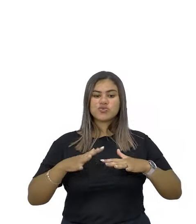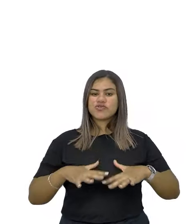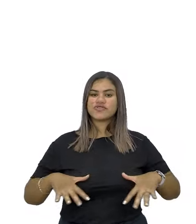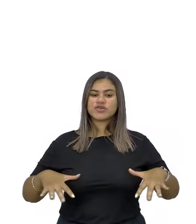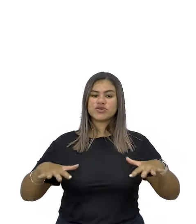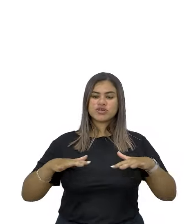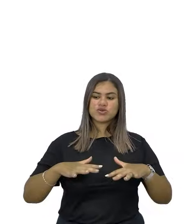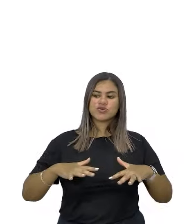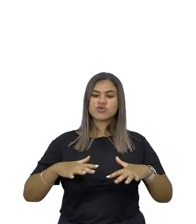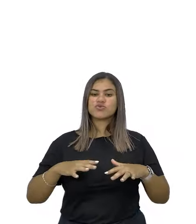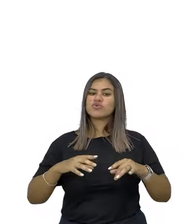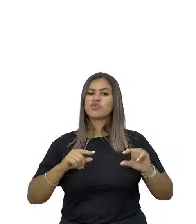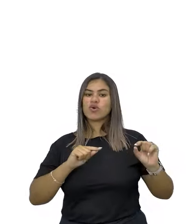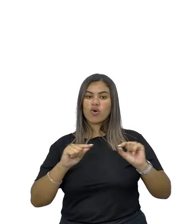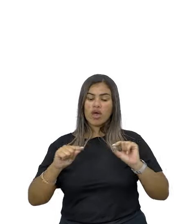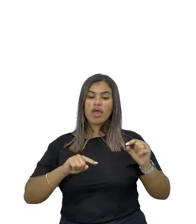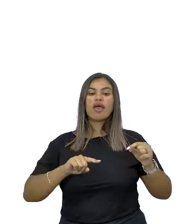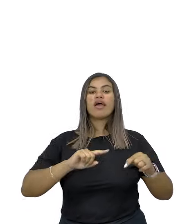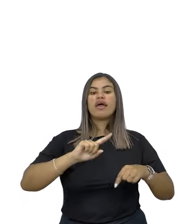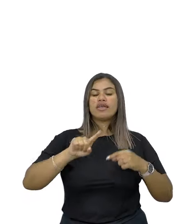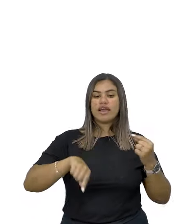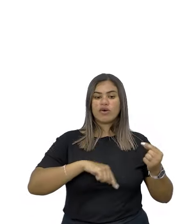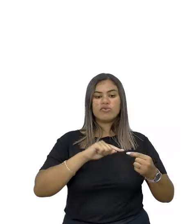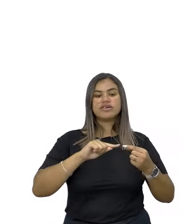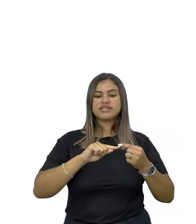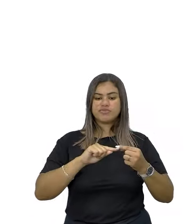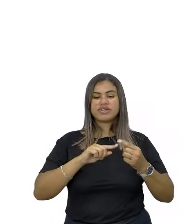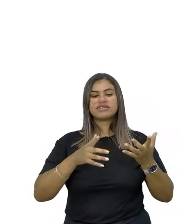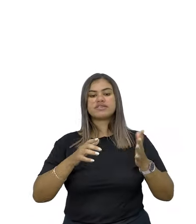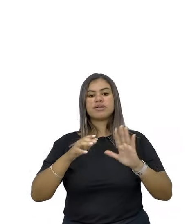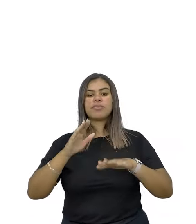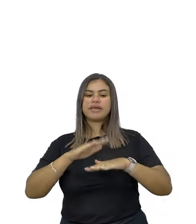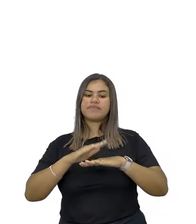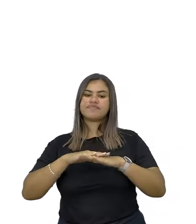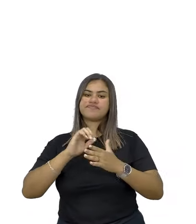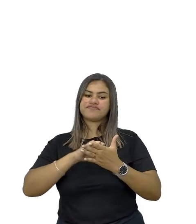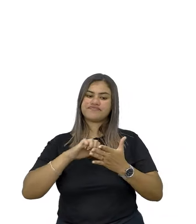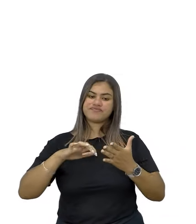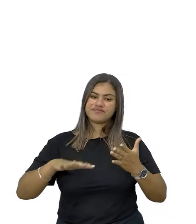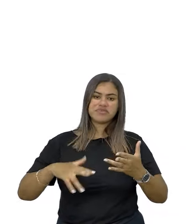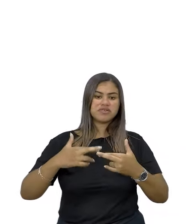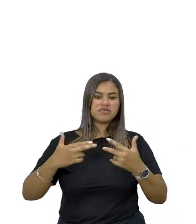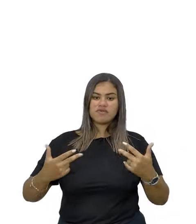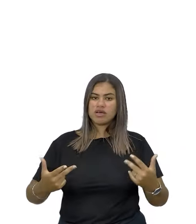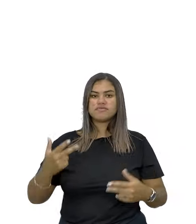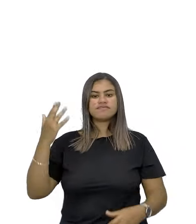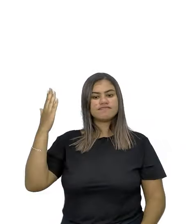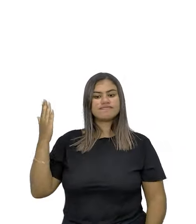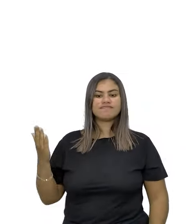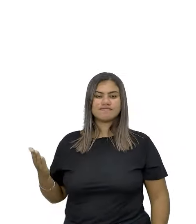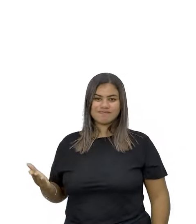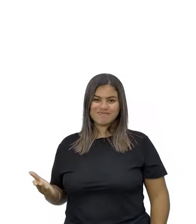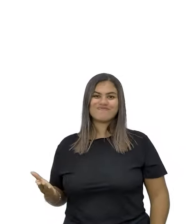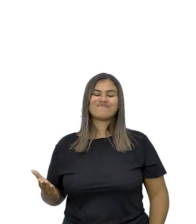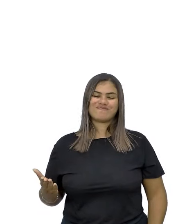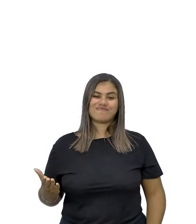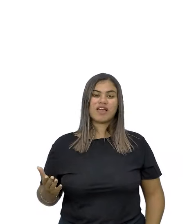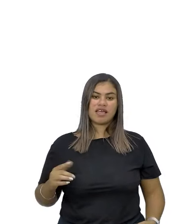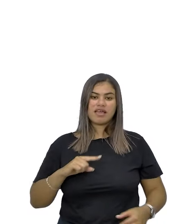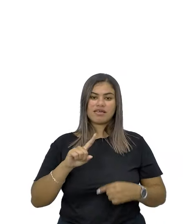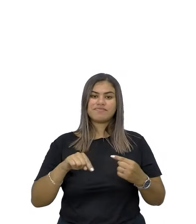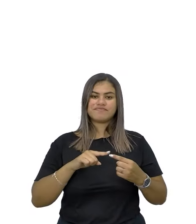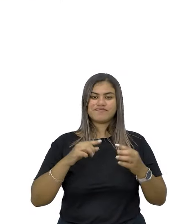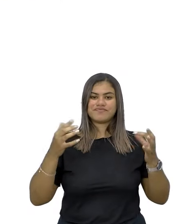estou partindo, quais são os objetivos, quais são as atividades, e com isso eu vou ter que usar essa orientação que eu tenho para a gente chegar ao